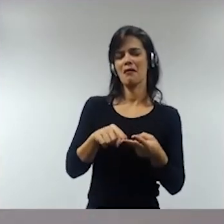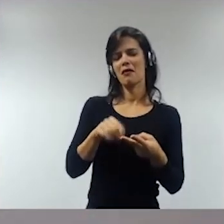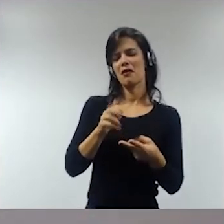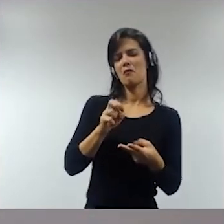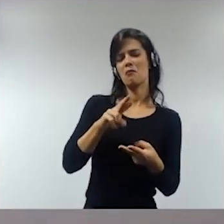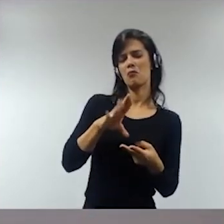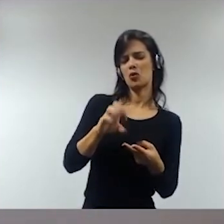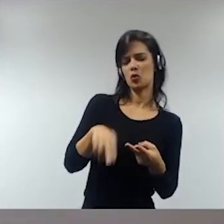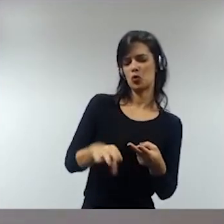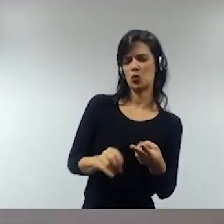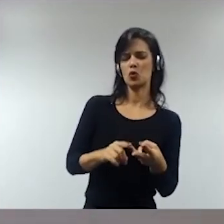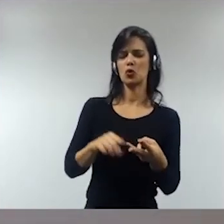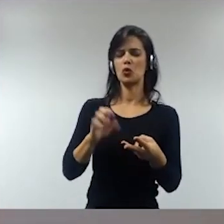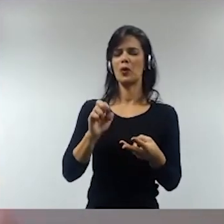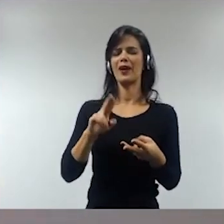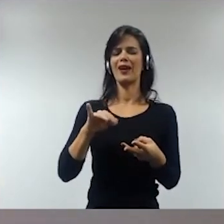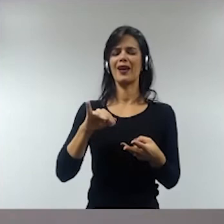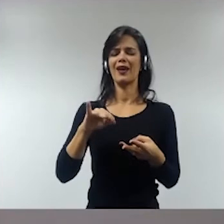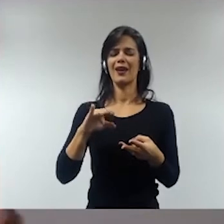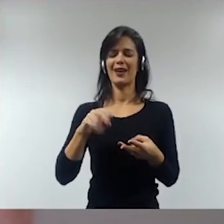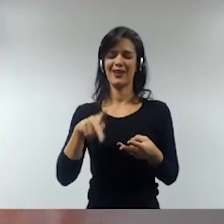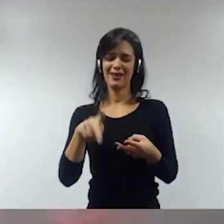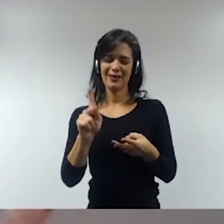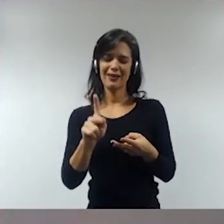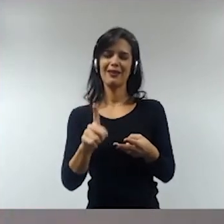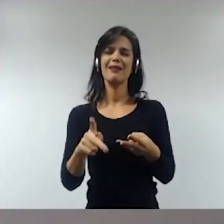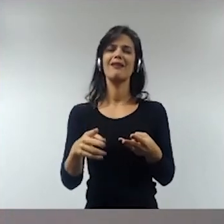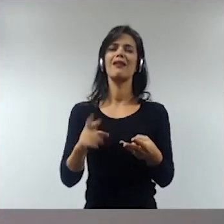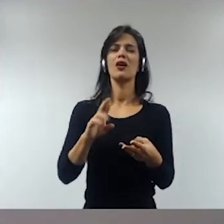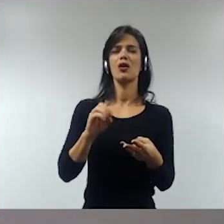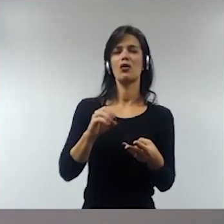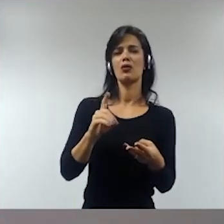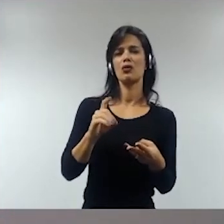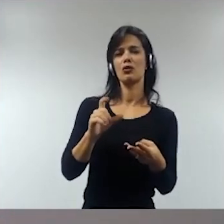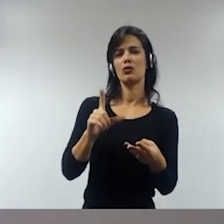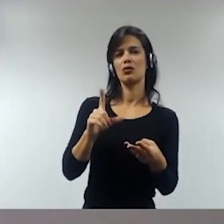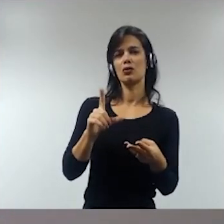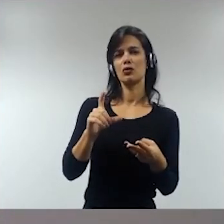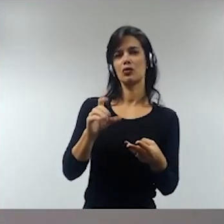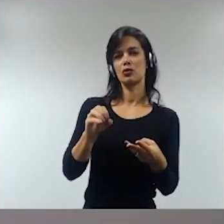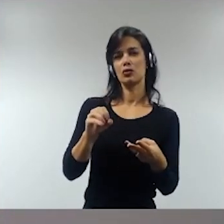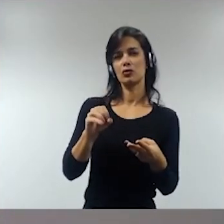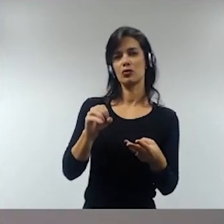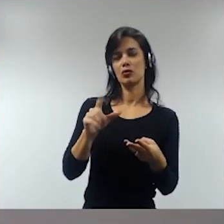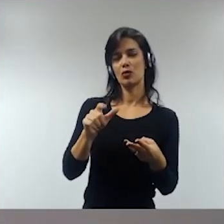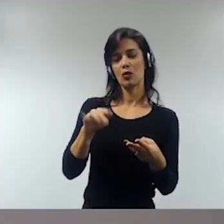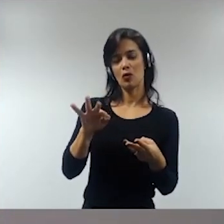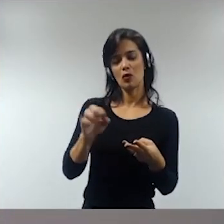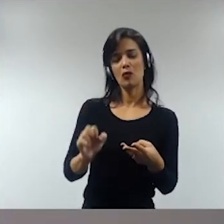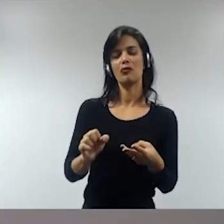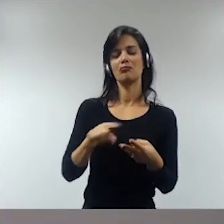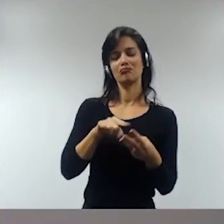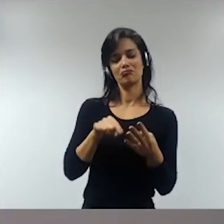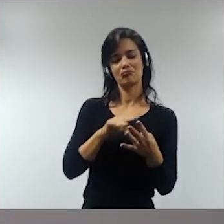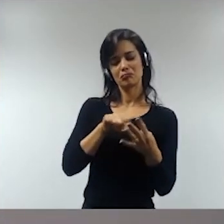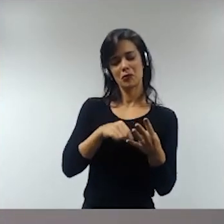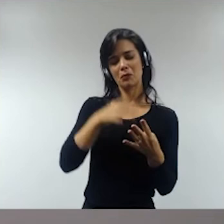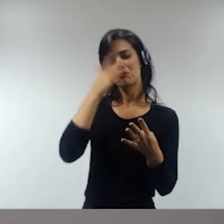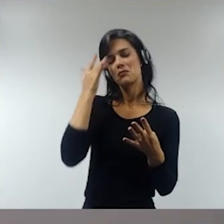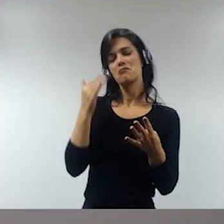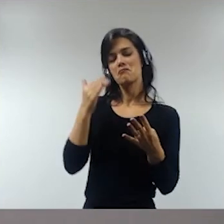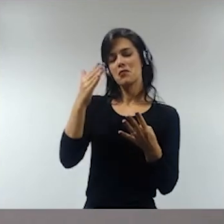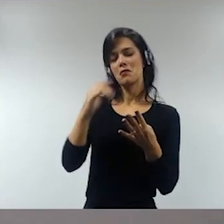o Eric, OAB do Acre, o Rodolfo, mesma coisa. Mas a verdade é que grande parte de